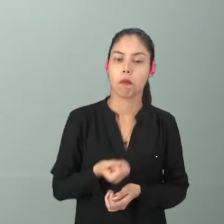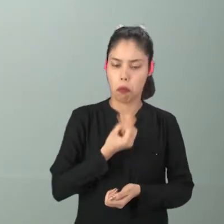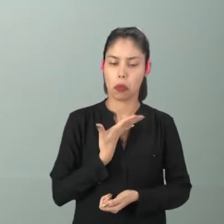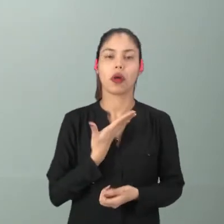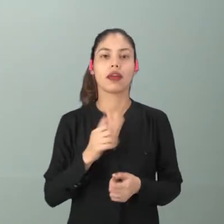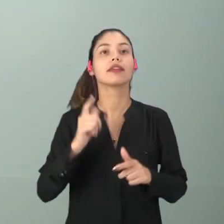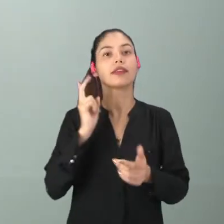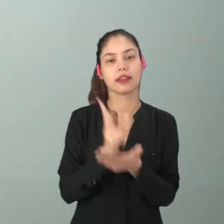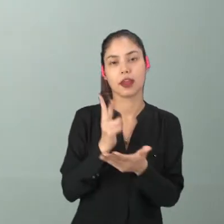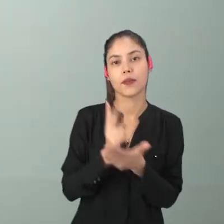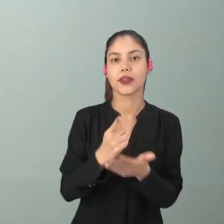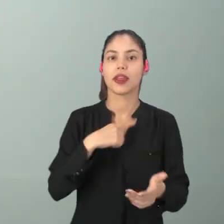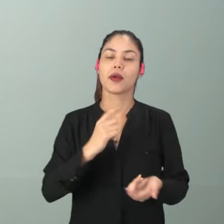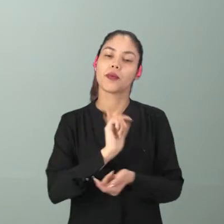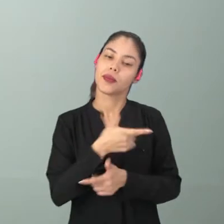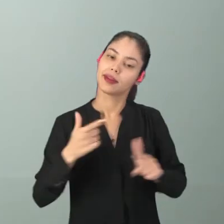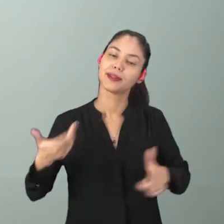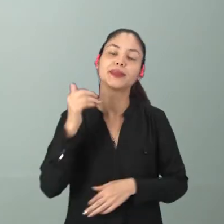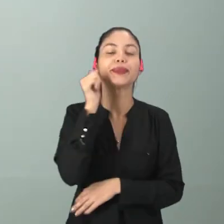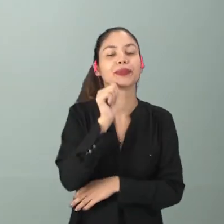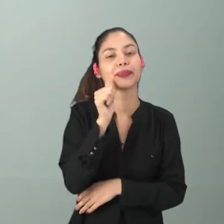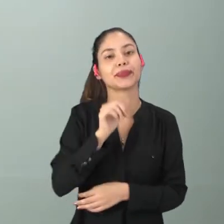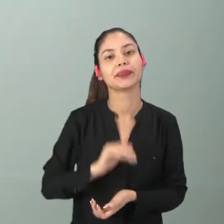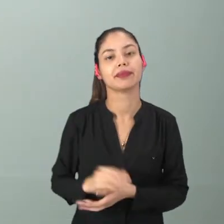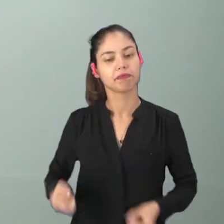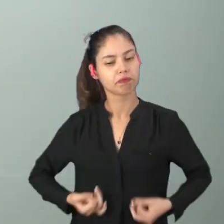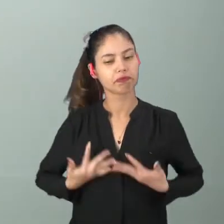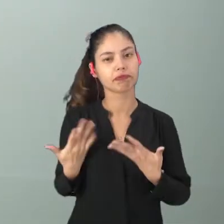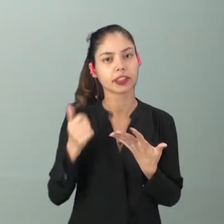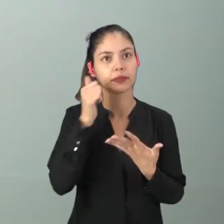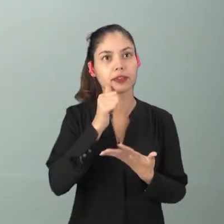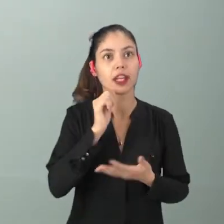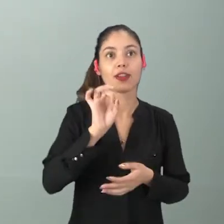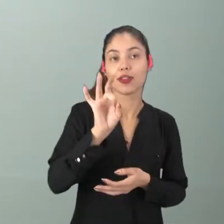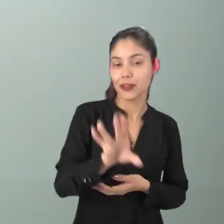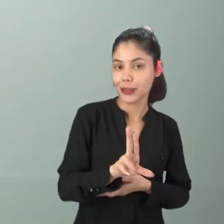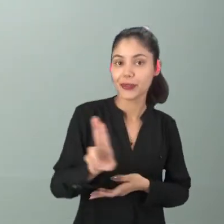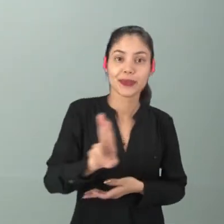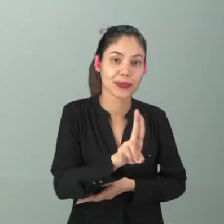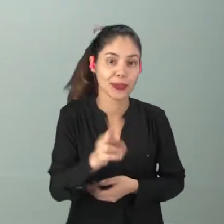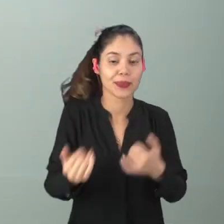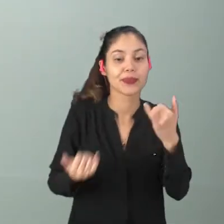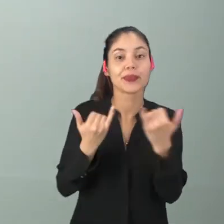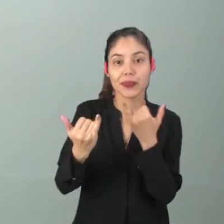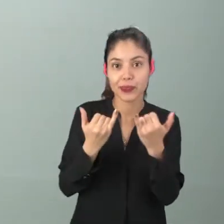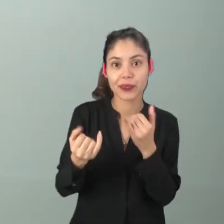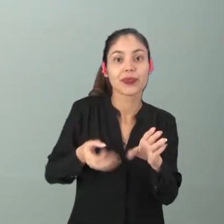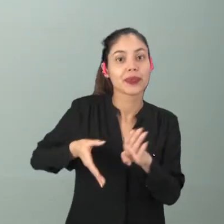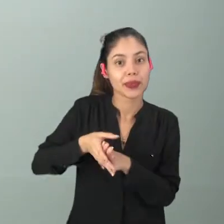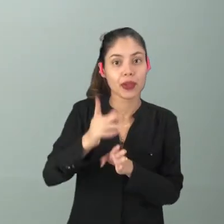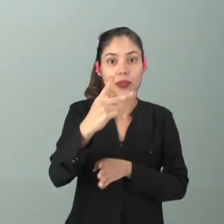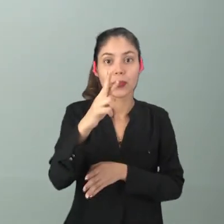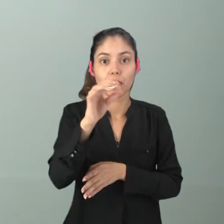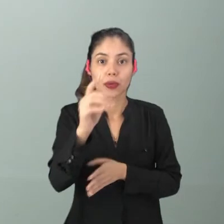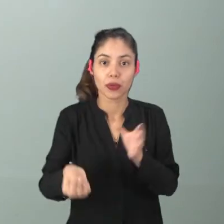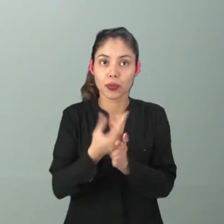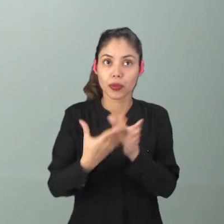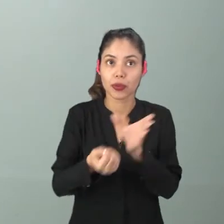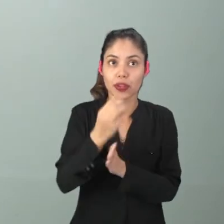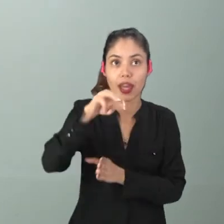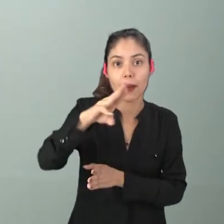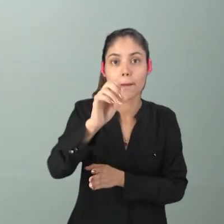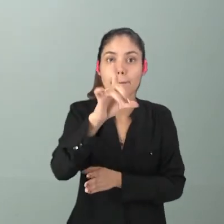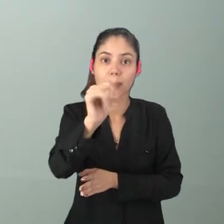mulher. Só que como o produto deles se chama moça, leite condensado moça, eles fazem essa inflexão,